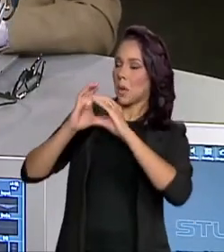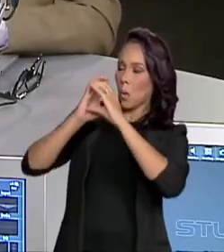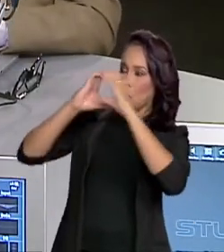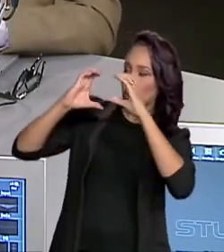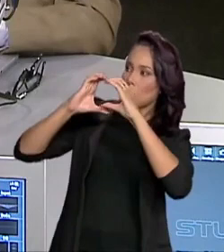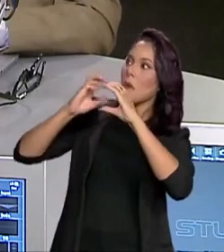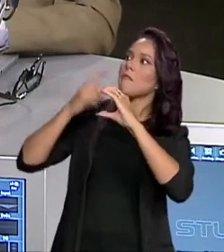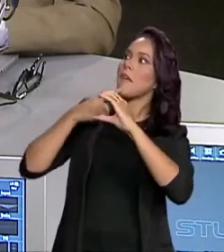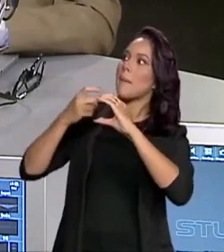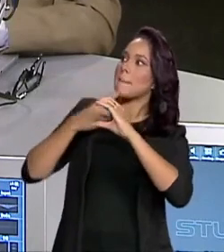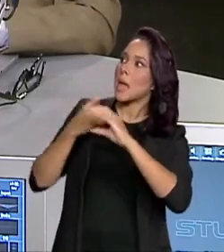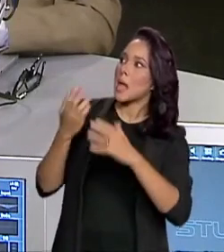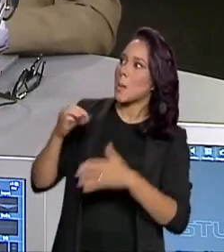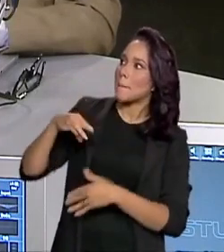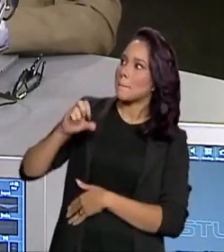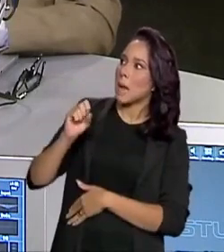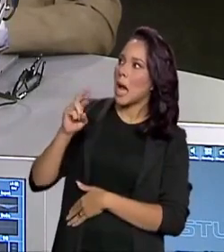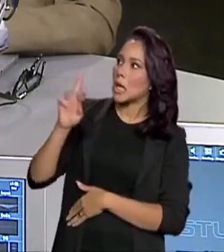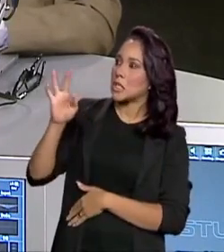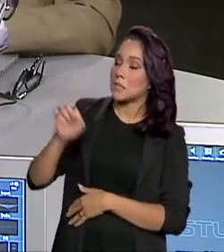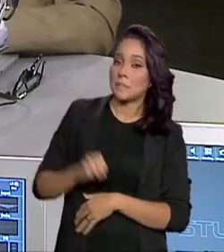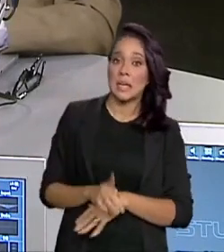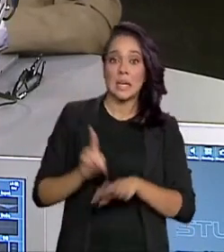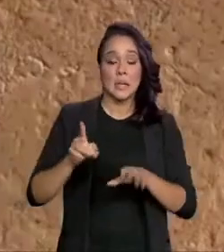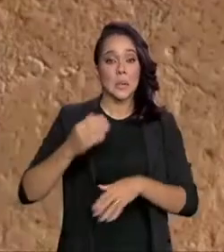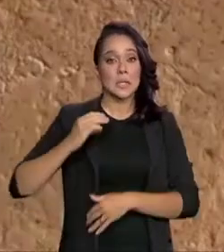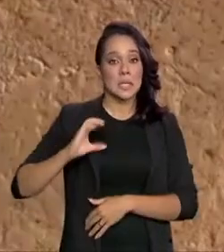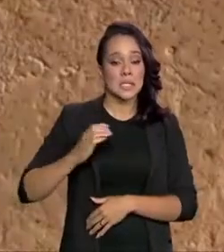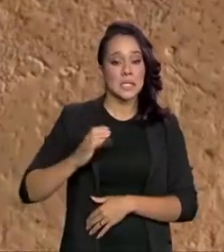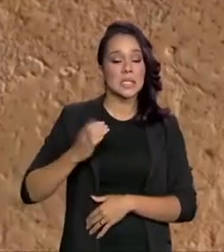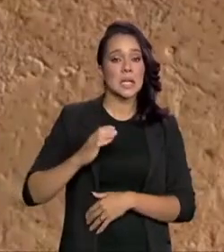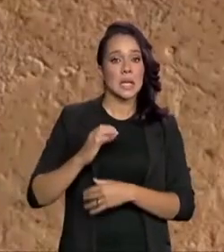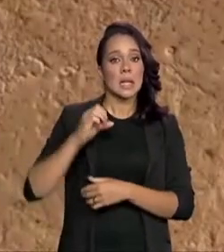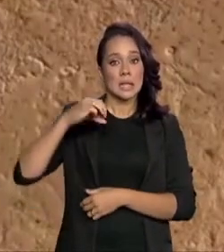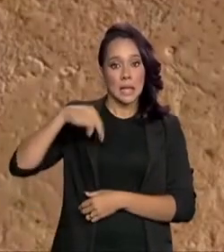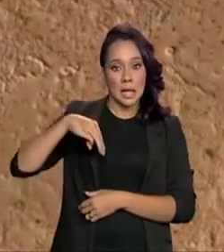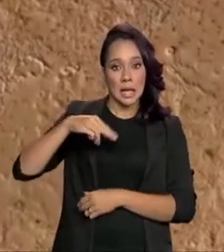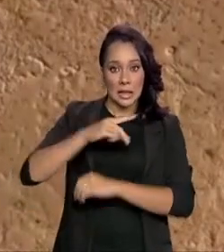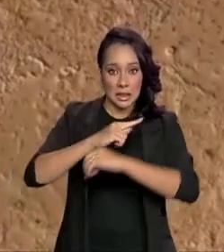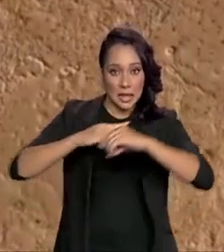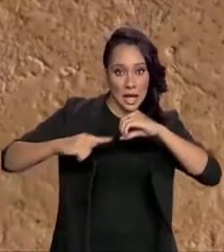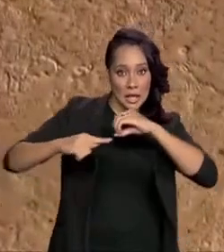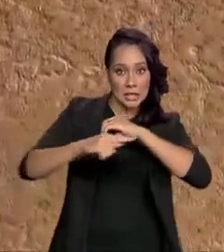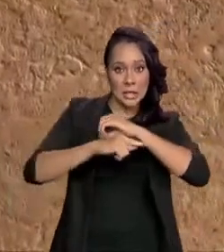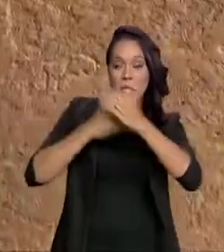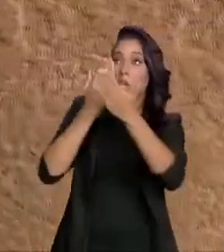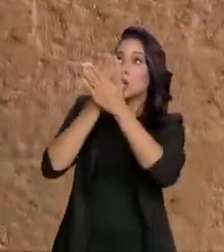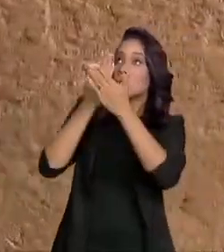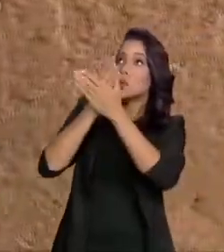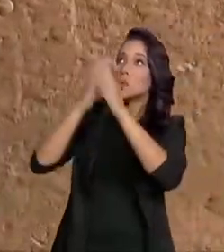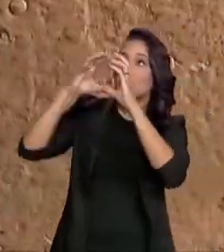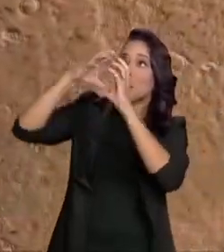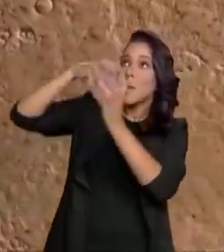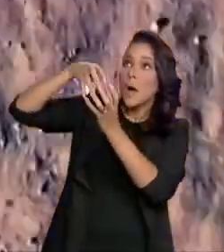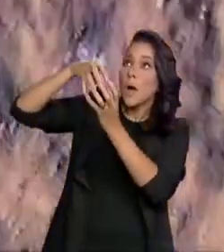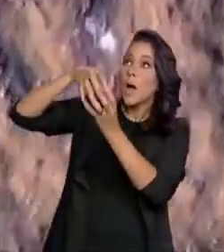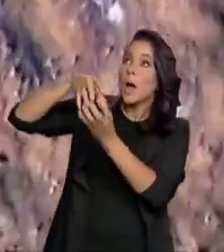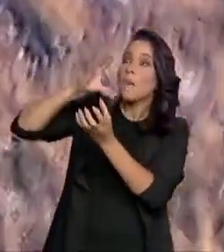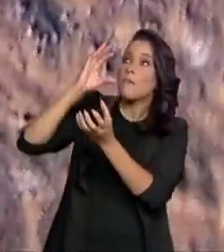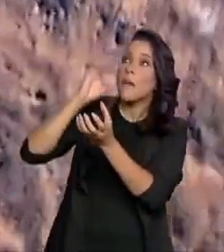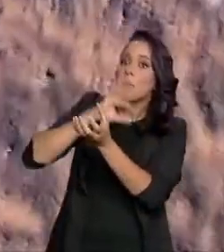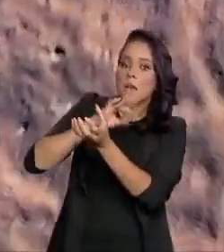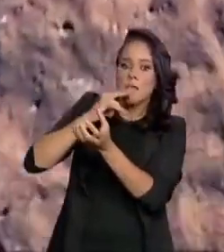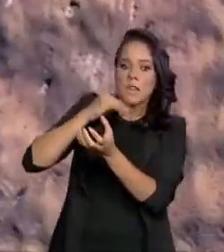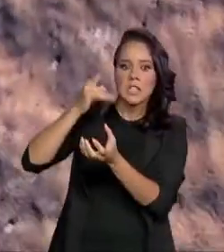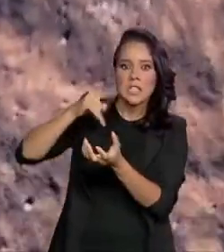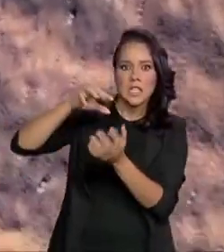gente. Olha, os cientistas da NASA que estudam o planeta vermelho tiveram uma surpresa ao descobrir que o impacto